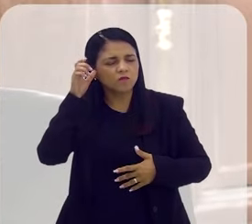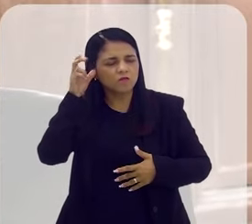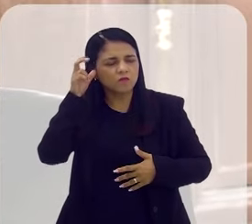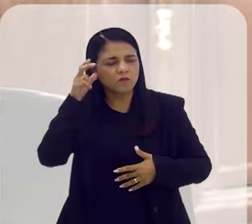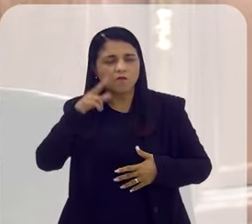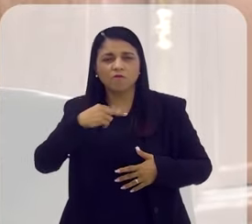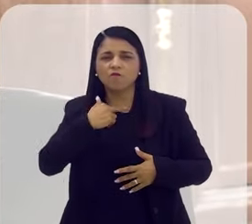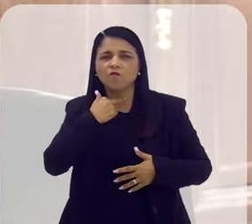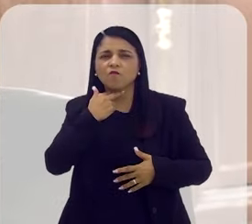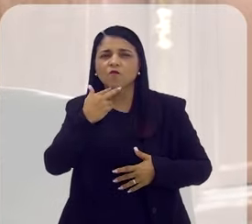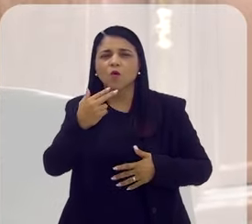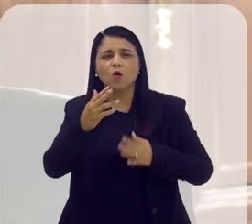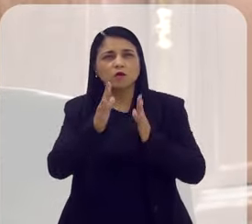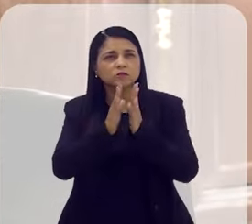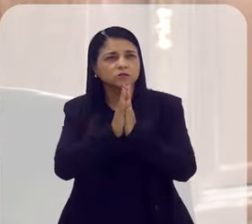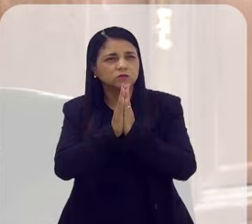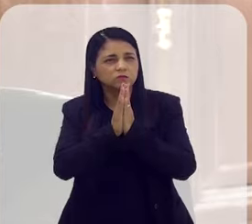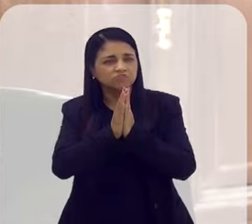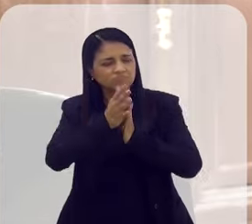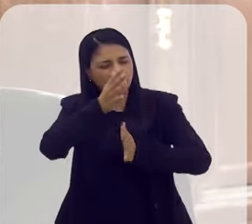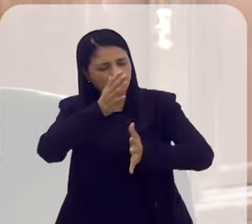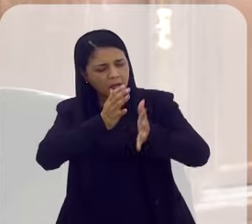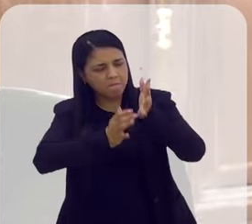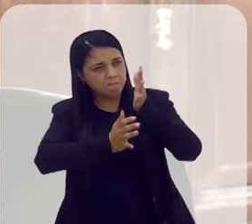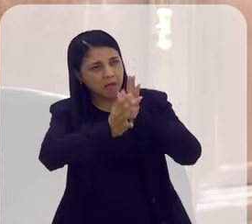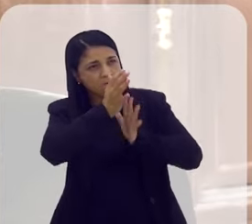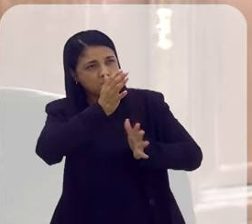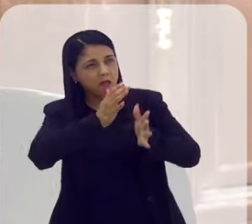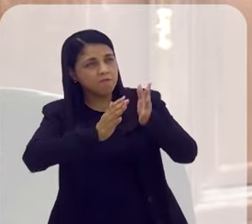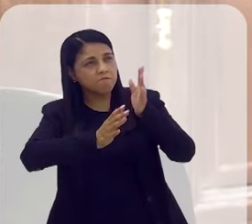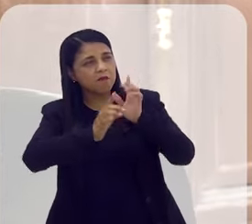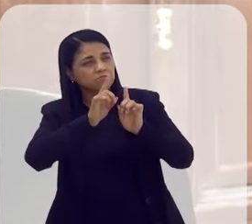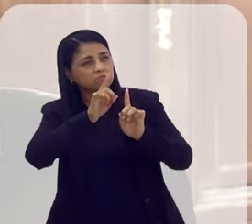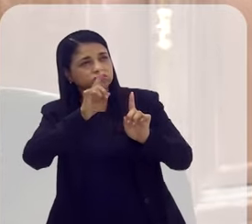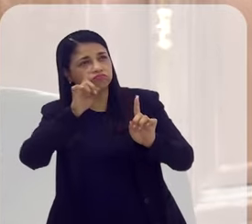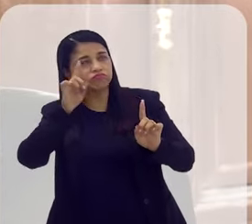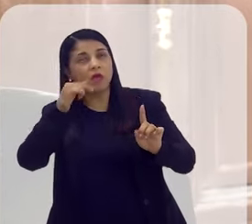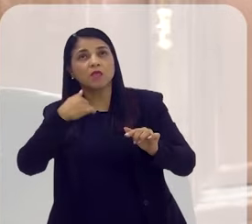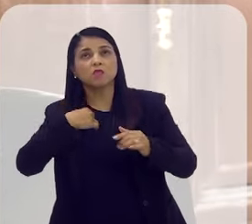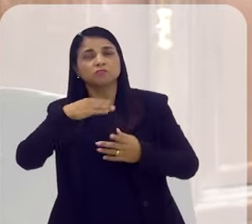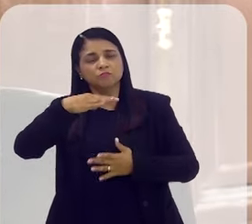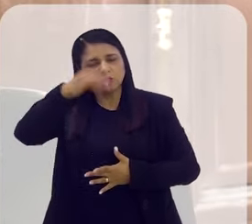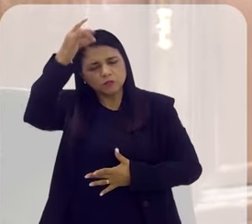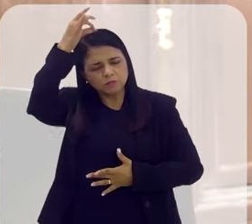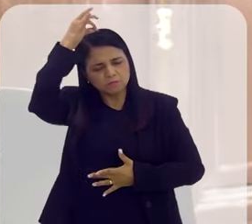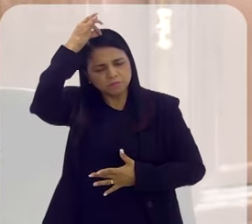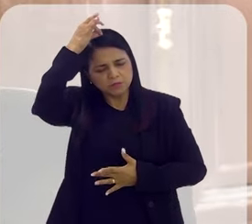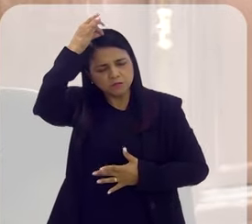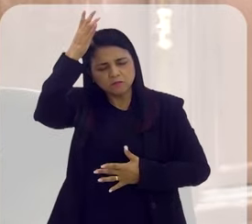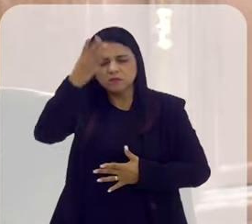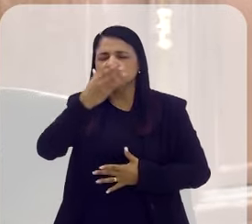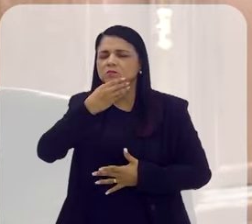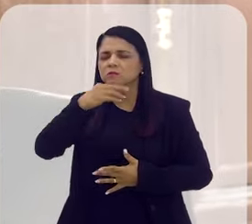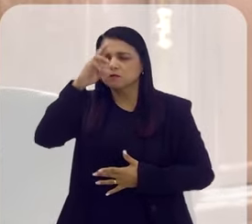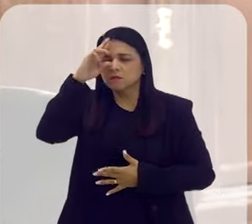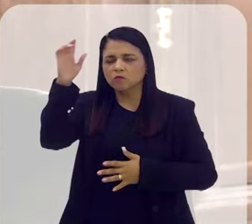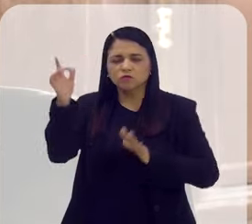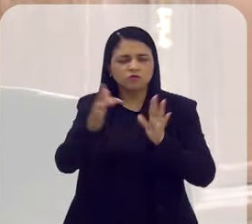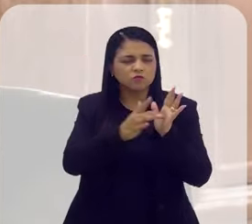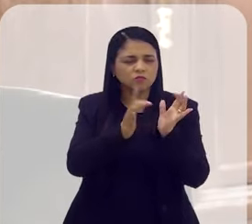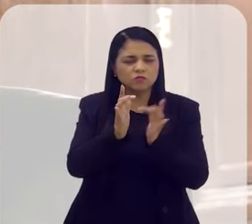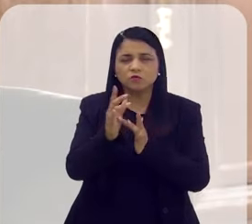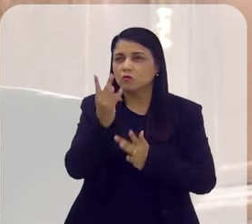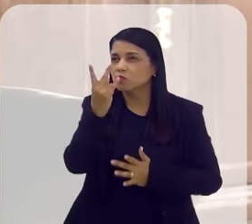as vozes clamando. E foi ficando distante, distante. Eu comecei a clamar no meu espírito. Eu falei,